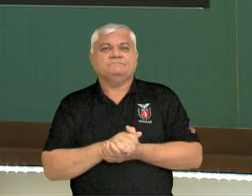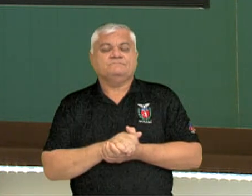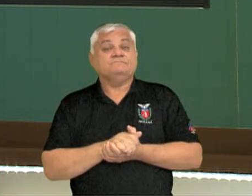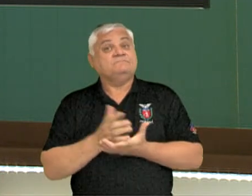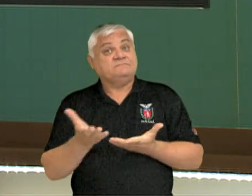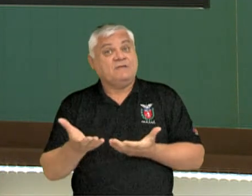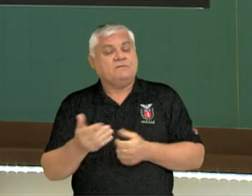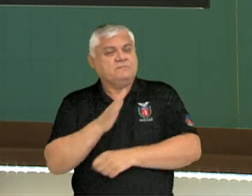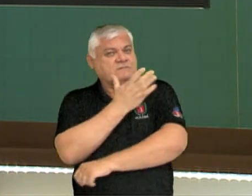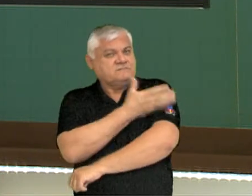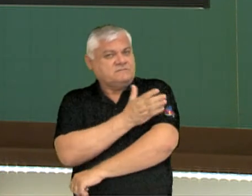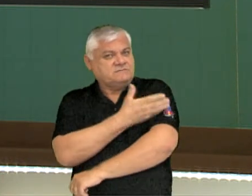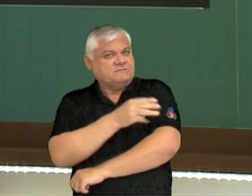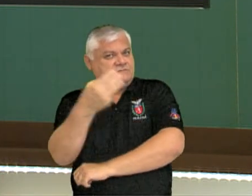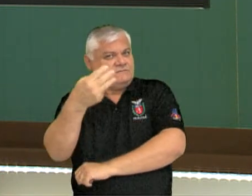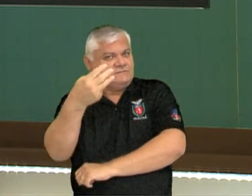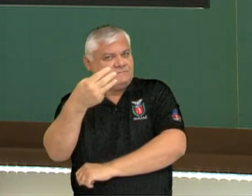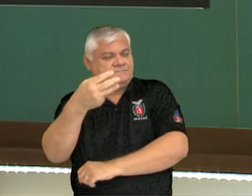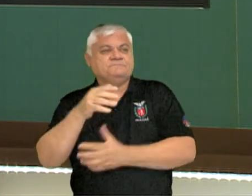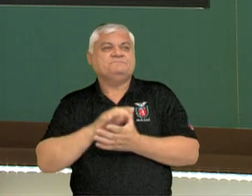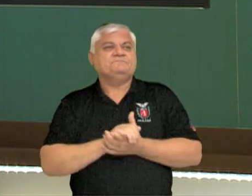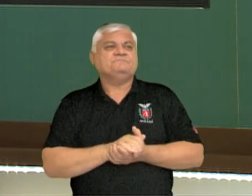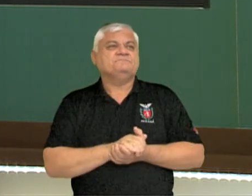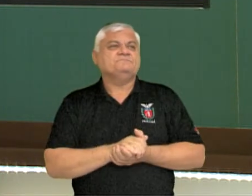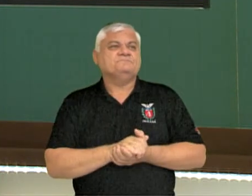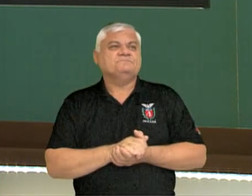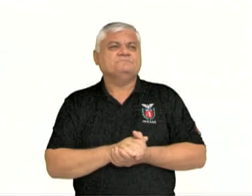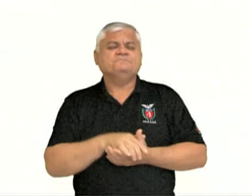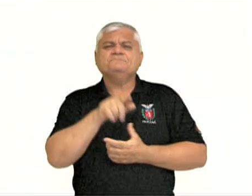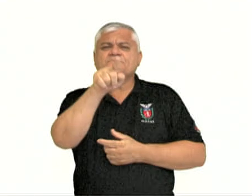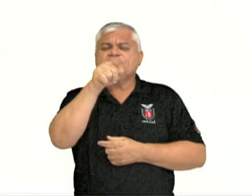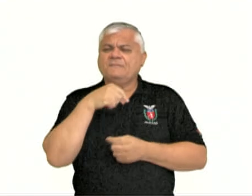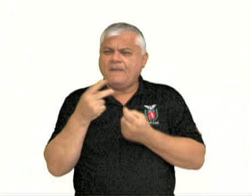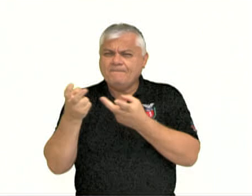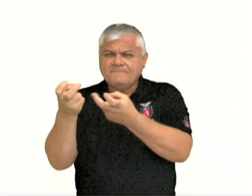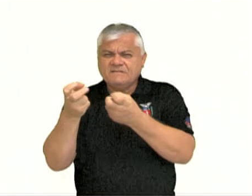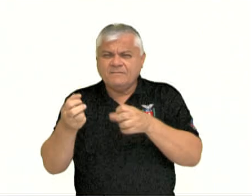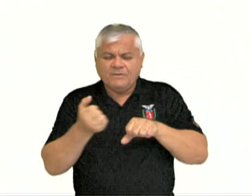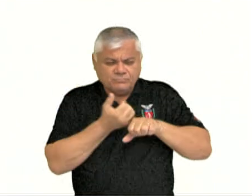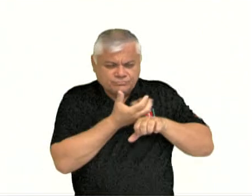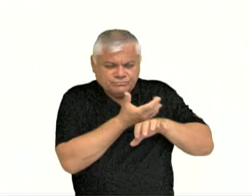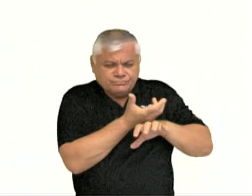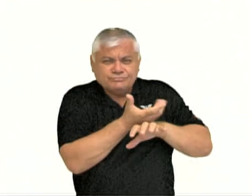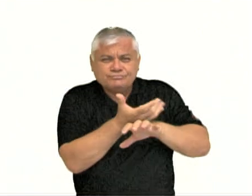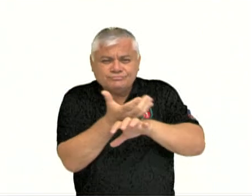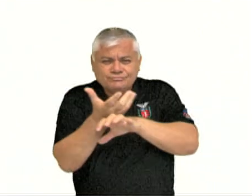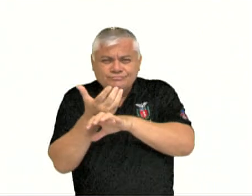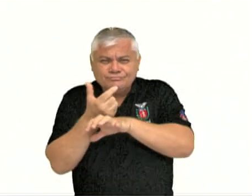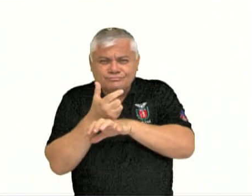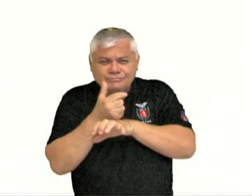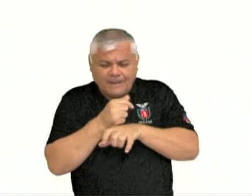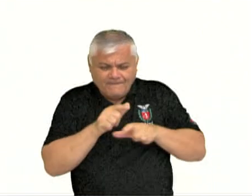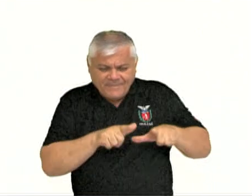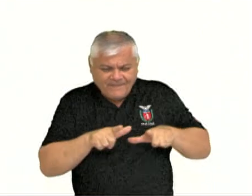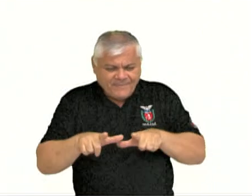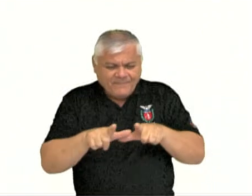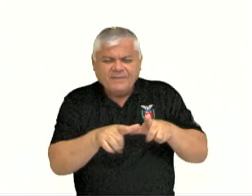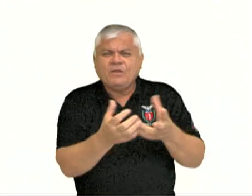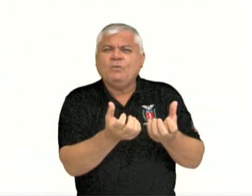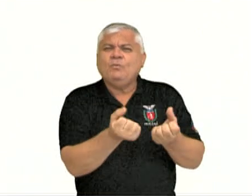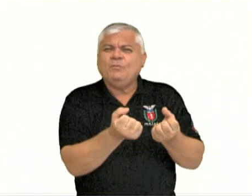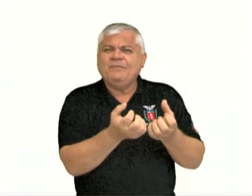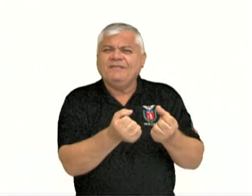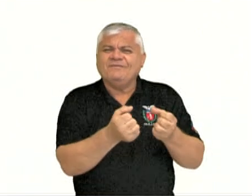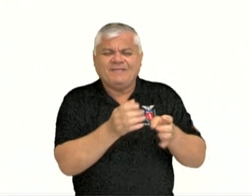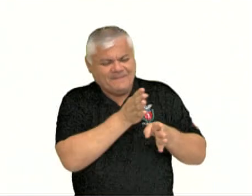Pensando assim, vamos para o nosso terceiro exercício. Você já percebeu que os musgos aparecem com uma maior frequência em locais